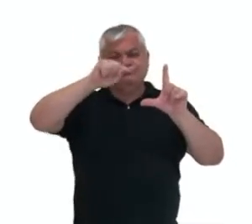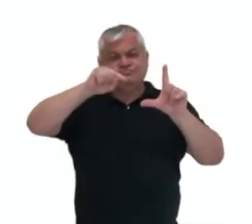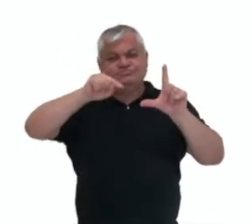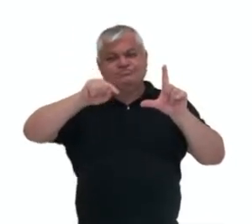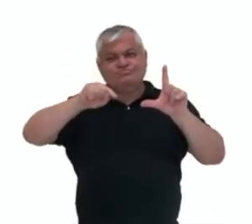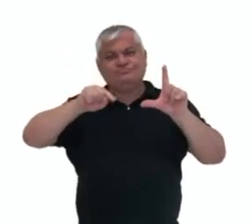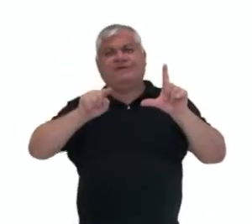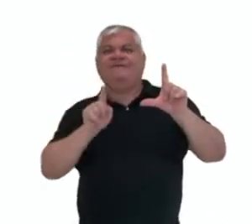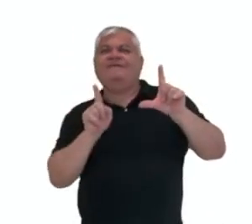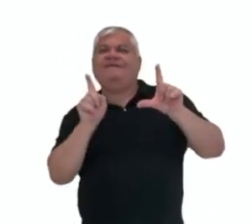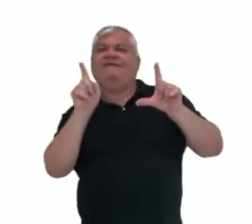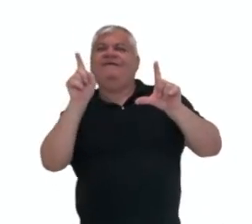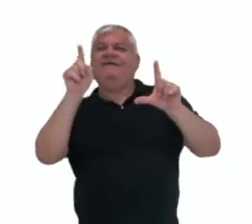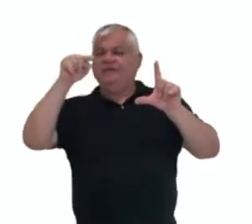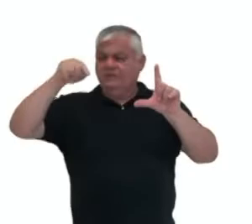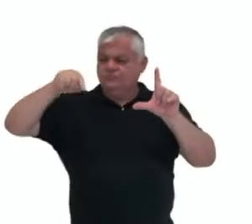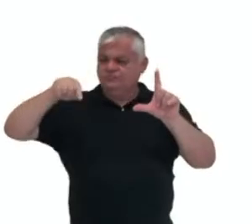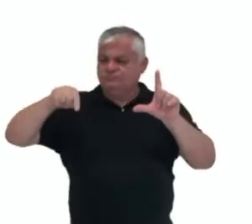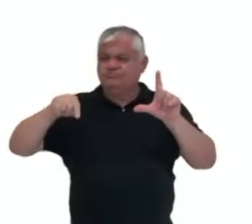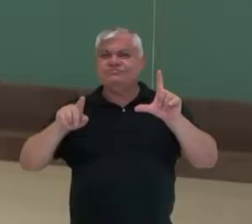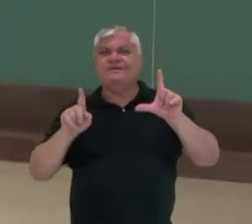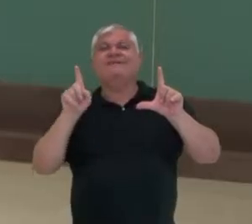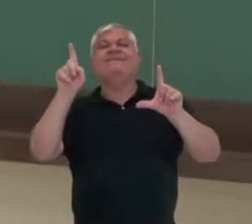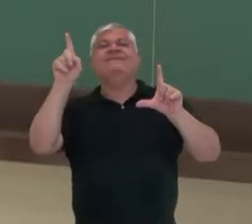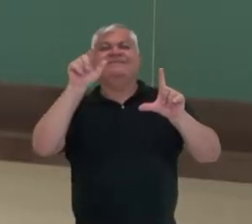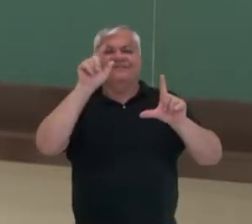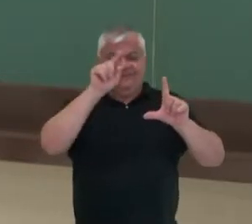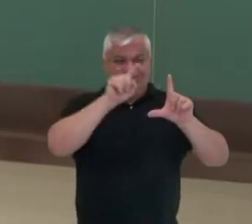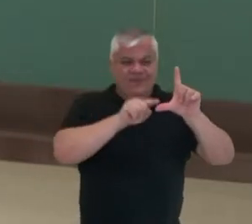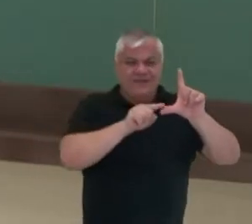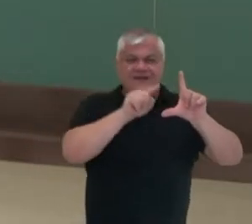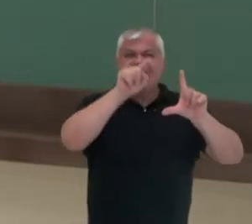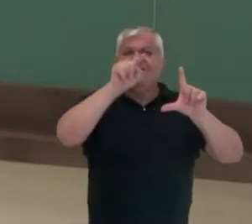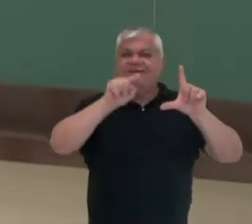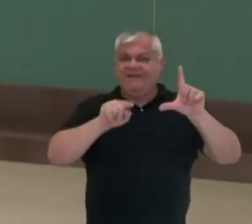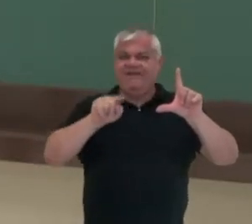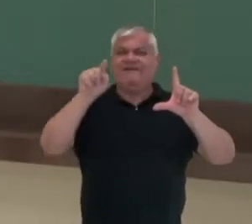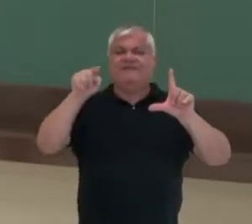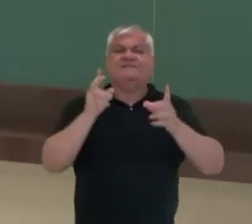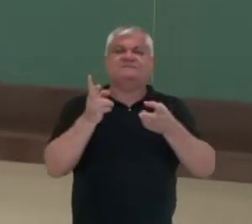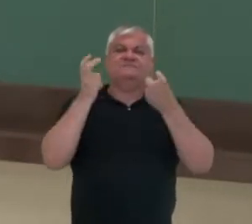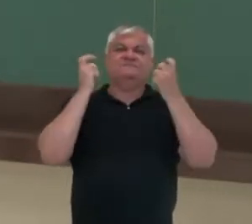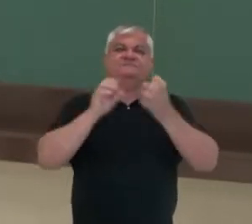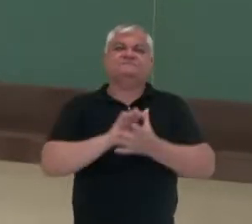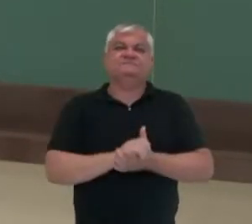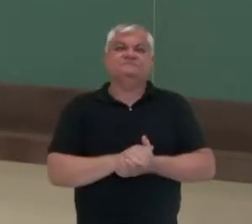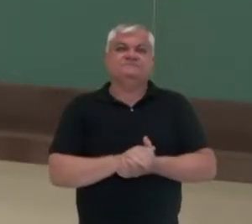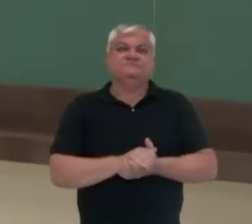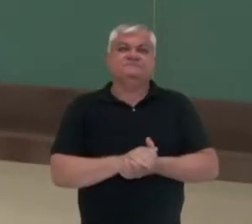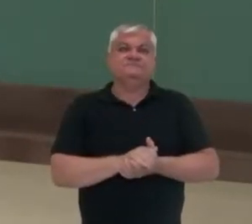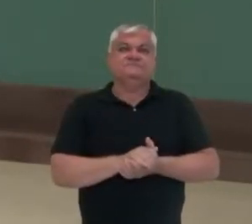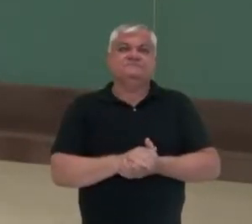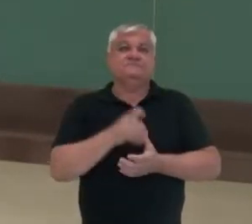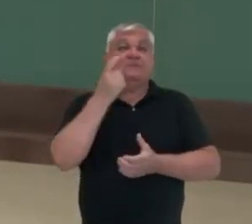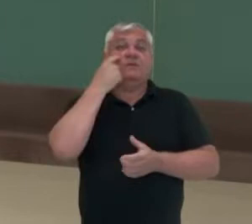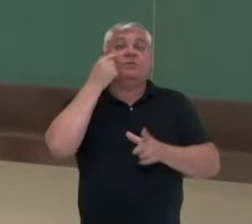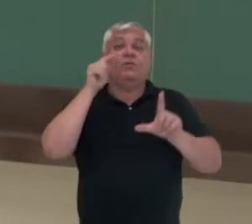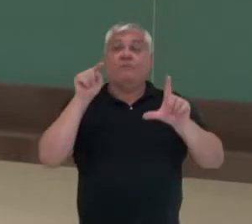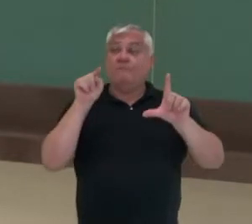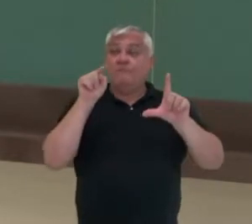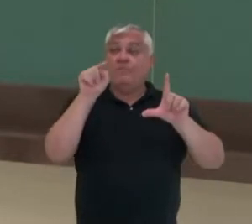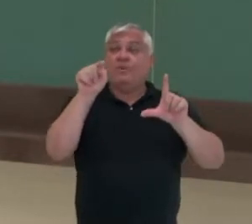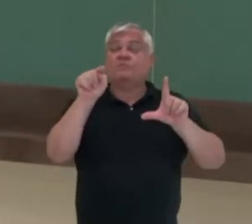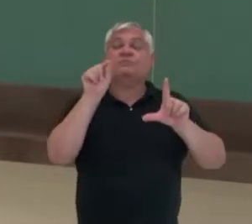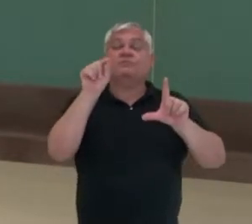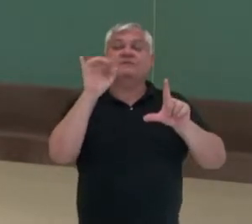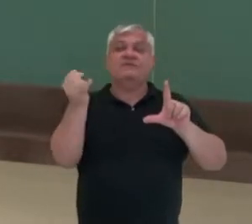crescendo de novo. Então, assim, você consegue ver esse comportamento visualmente rapidinho, né? Tá bom? E esse pontinho aqui, ó, ele